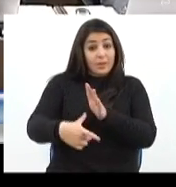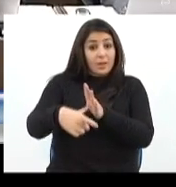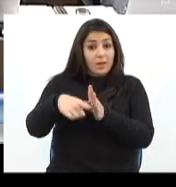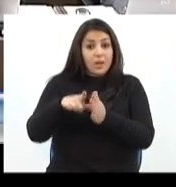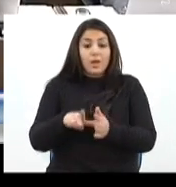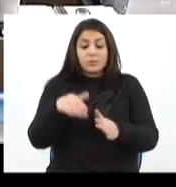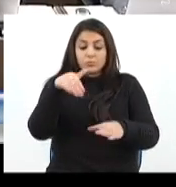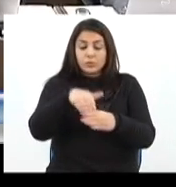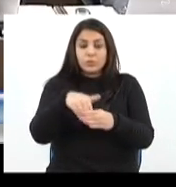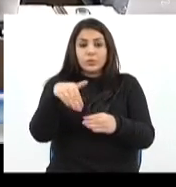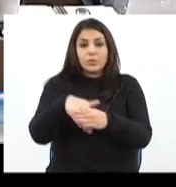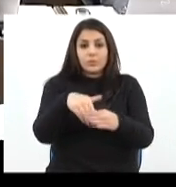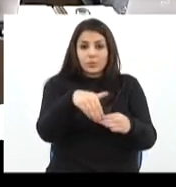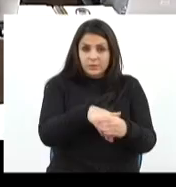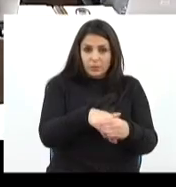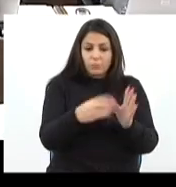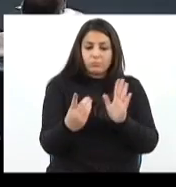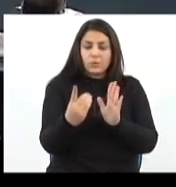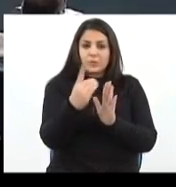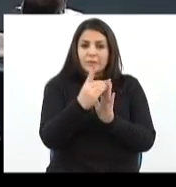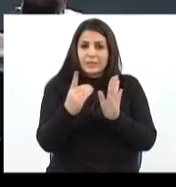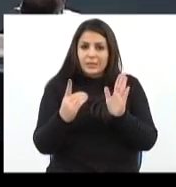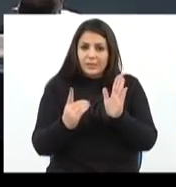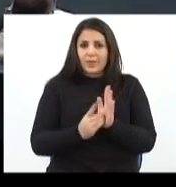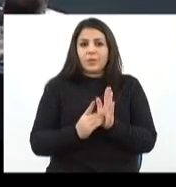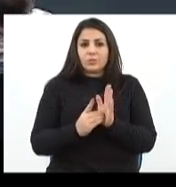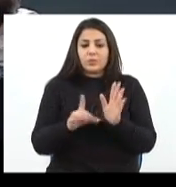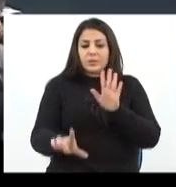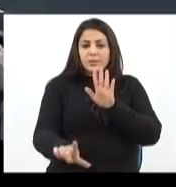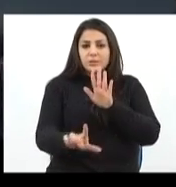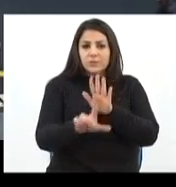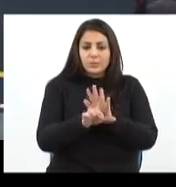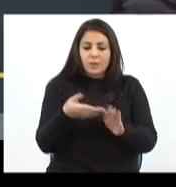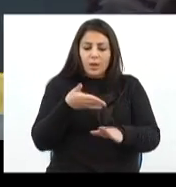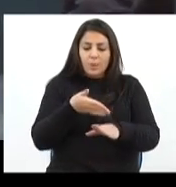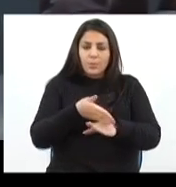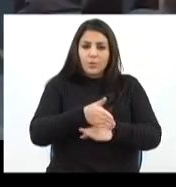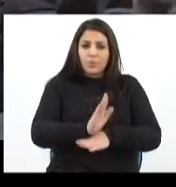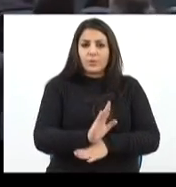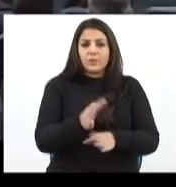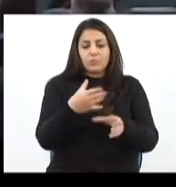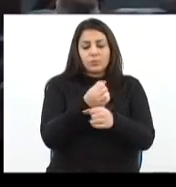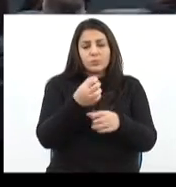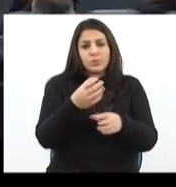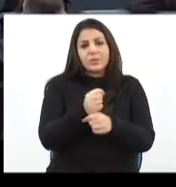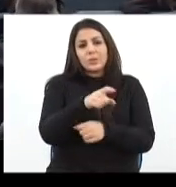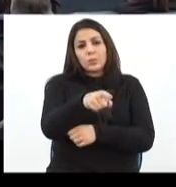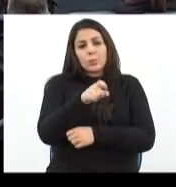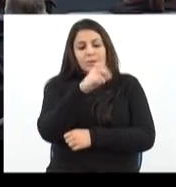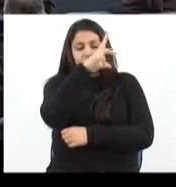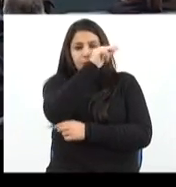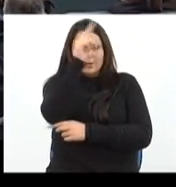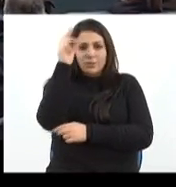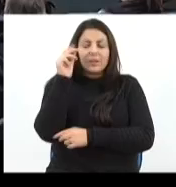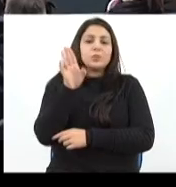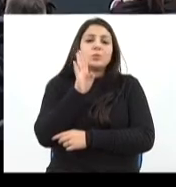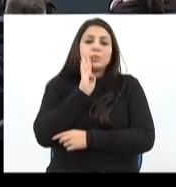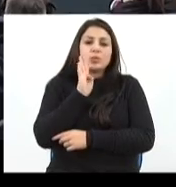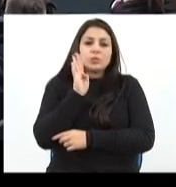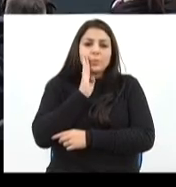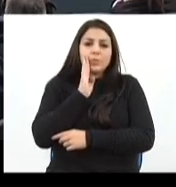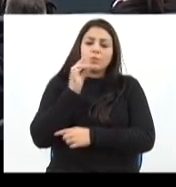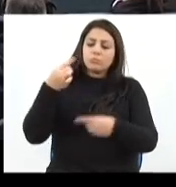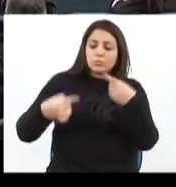votação, o decreto do Legislativo aprovando as contas do ex-prefeito Ayrton Dipp foi amplamente debatido